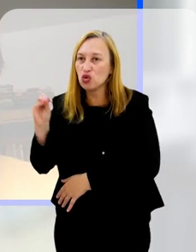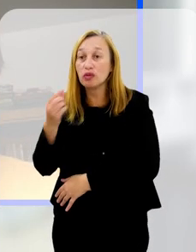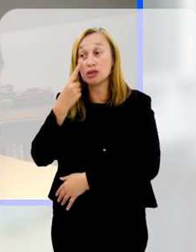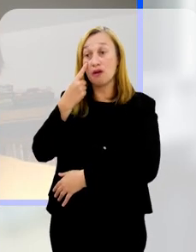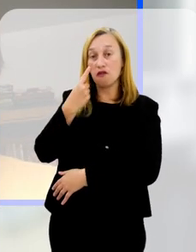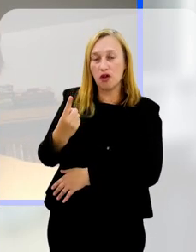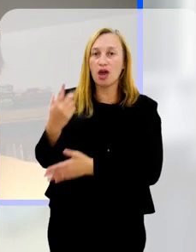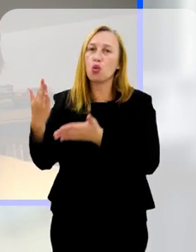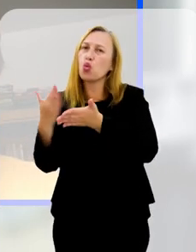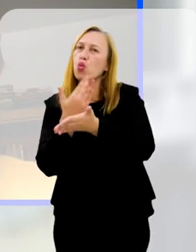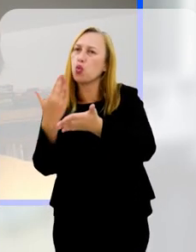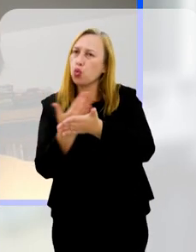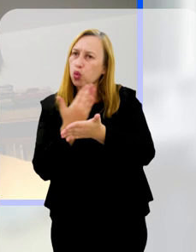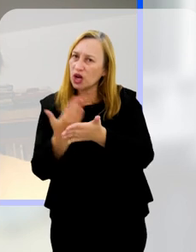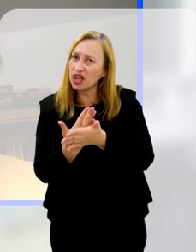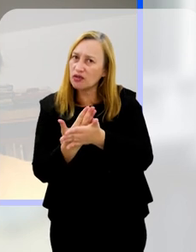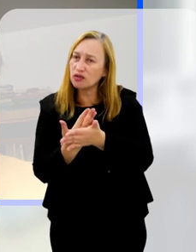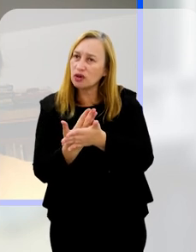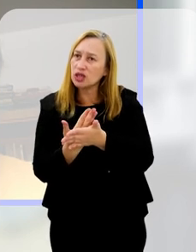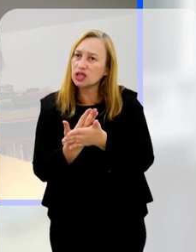vê que o livro,